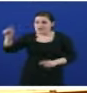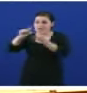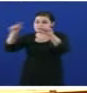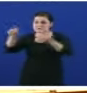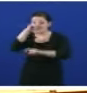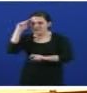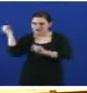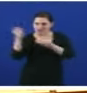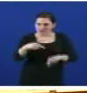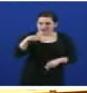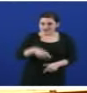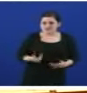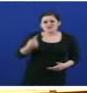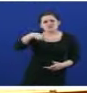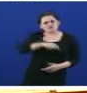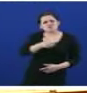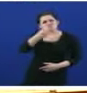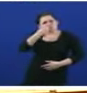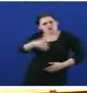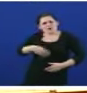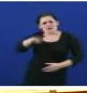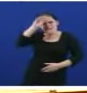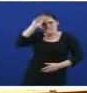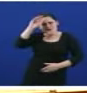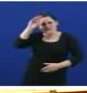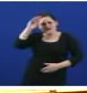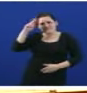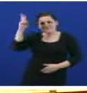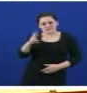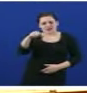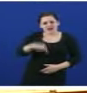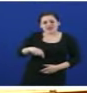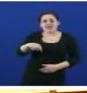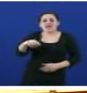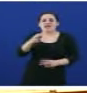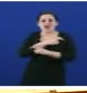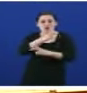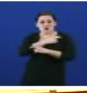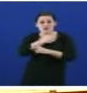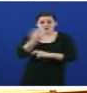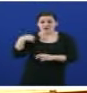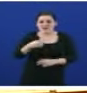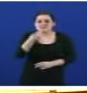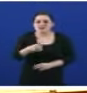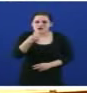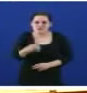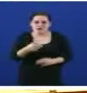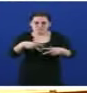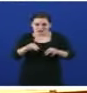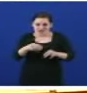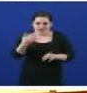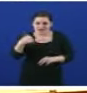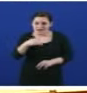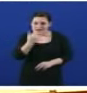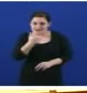que o Papa Vieto XVI vai a visitar Santiago ainda que sexe ano o mes de novembro e que o xacobeo prácticamente concluído, desde logo, fora